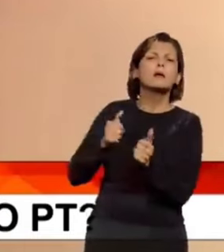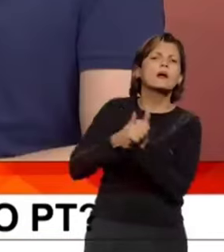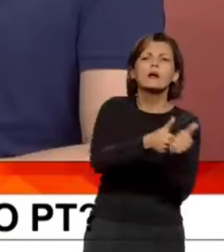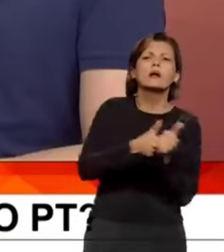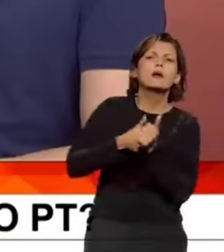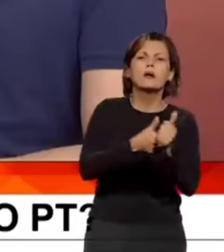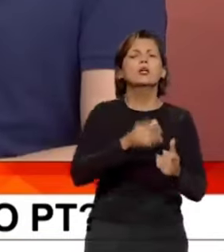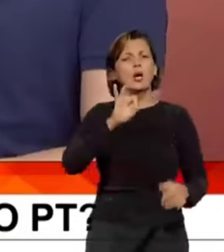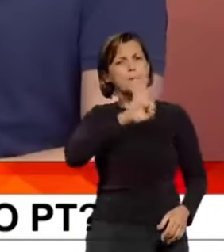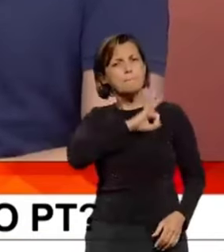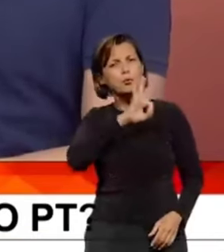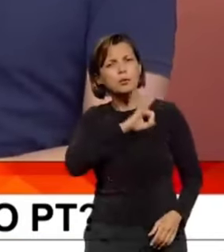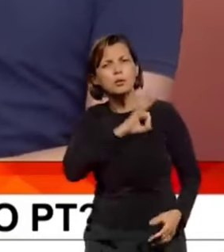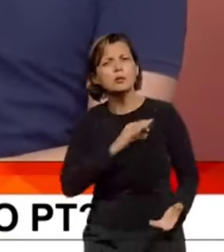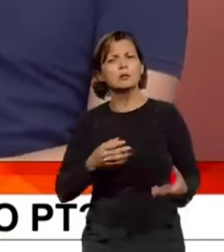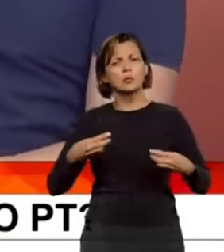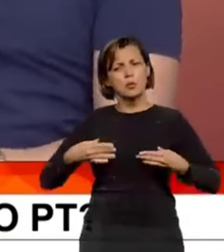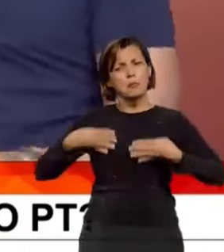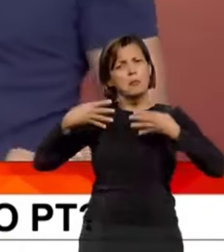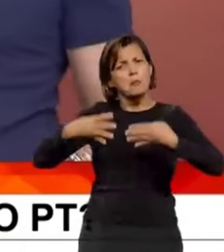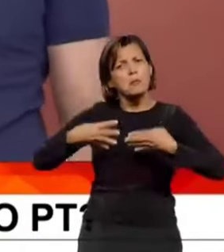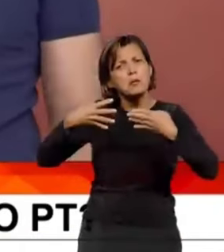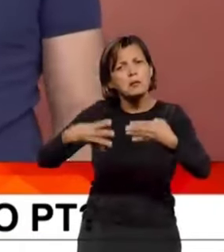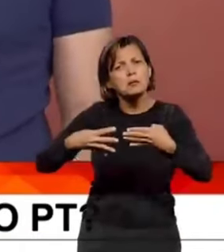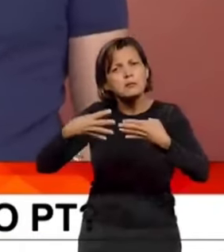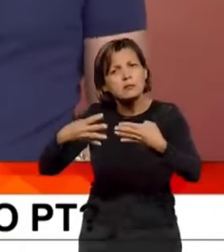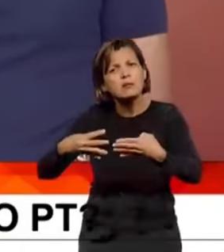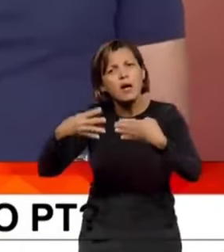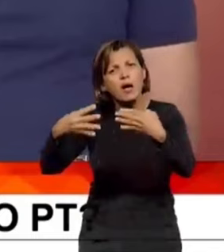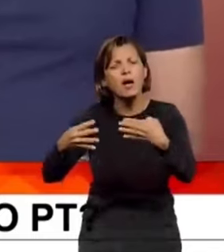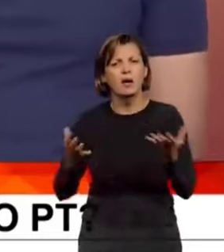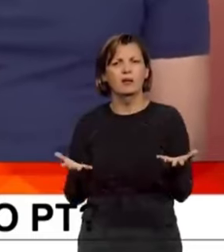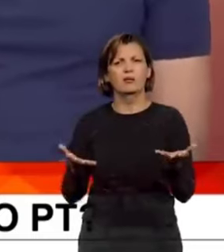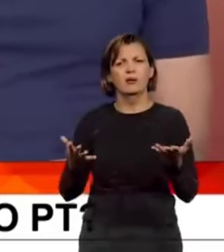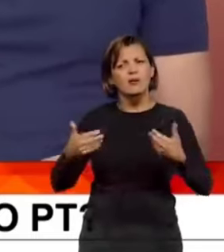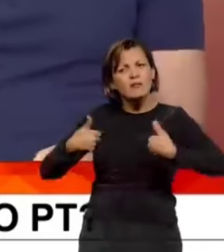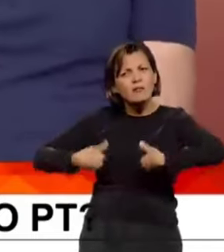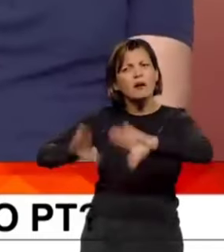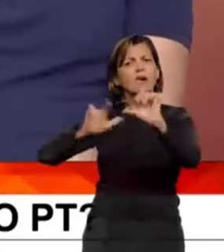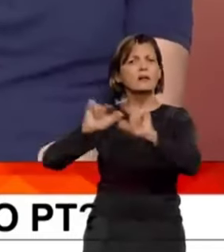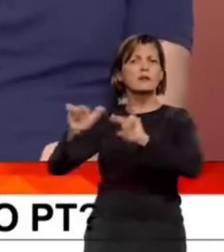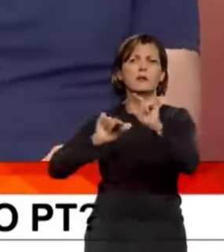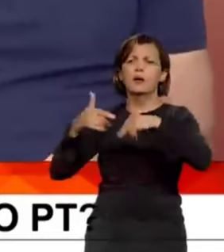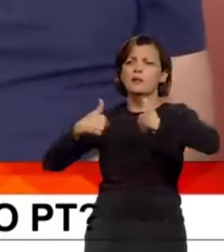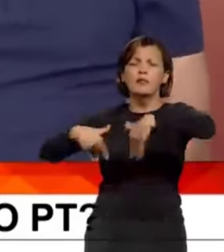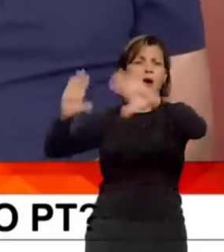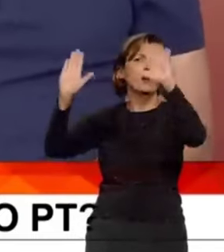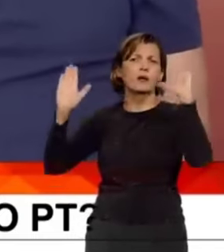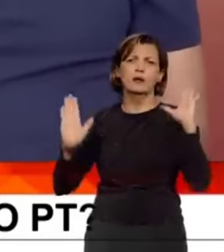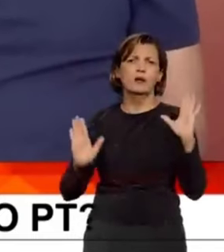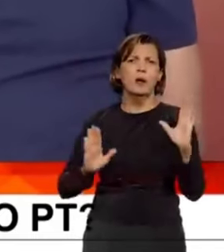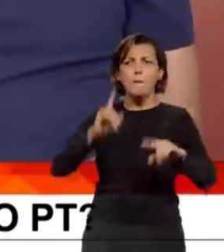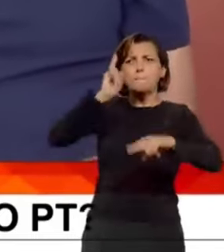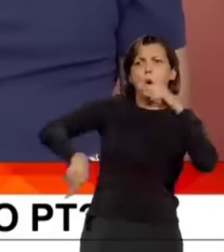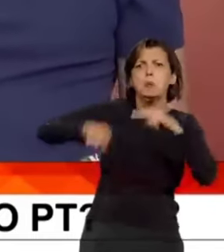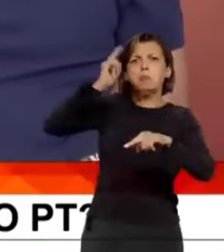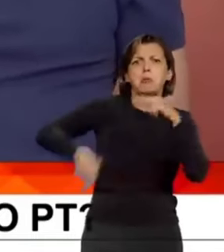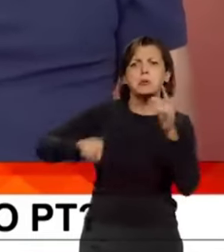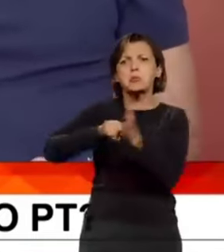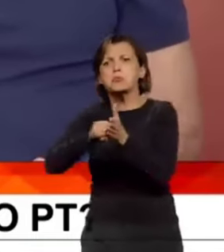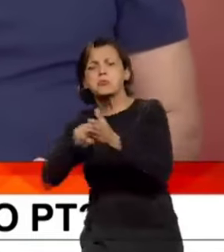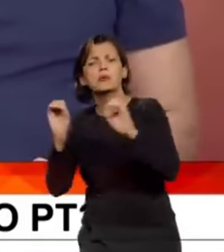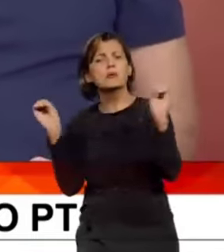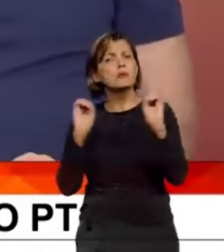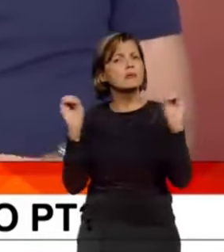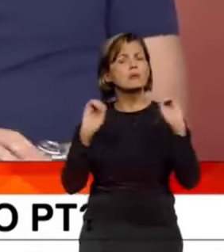pé todo ele fortaleceu Polícia Federal Ministério Público não fez interferência deixou trabalhar Quem deveria ser preso foi preso então foi